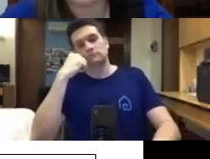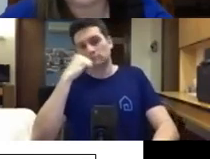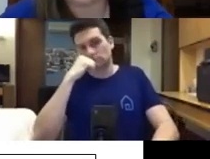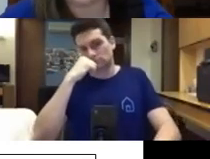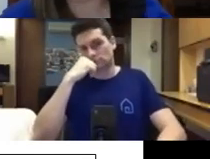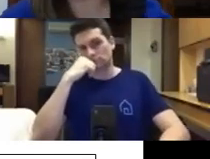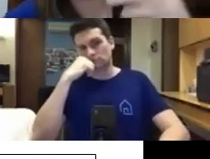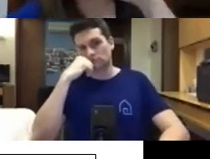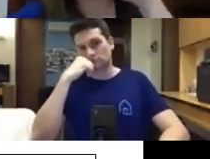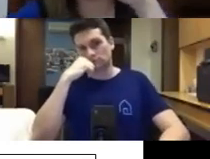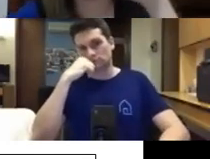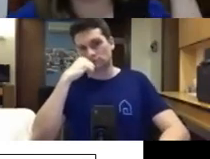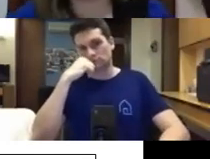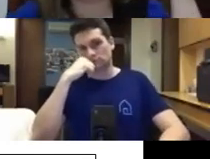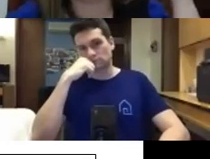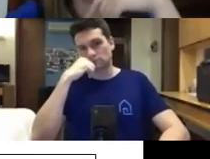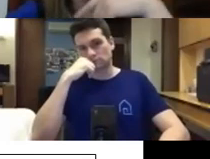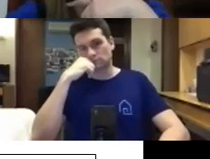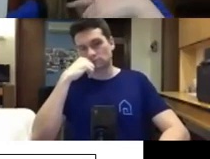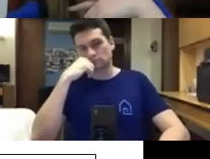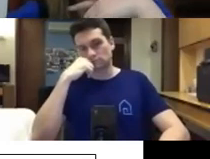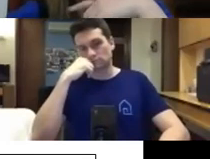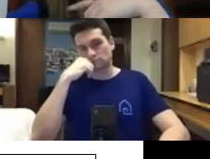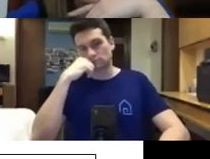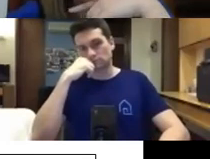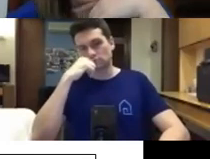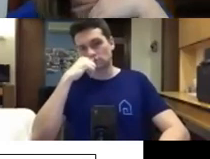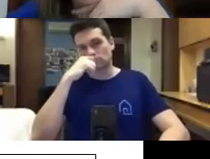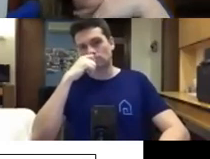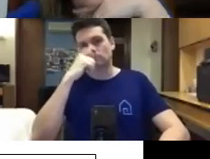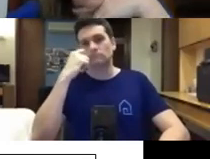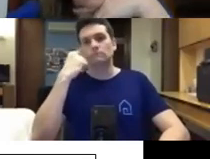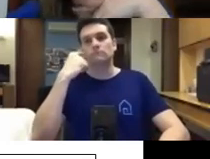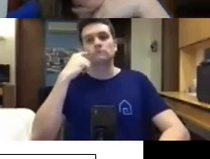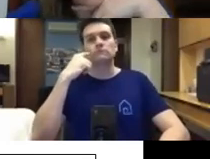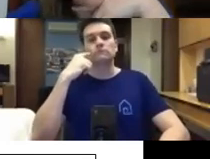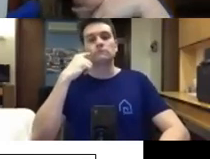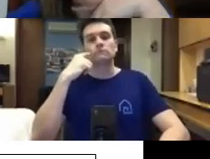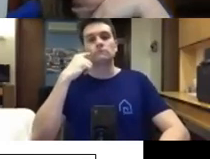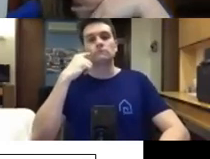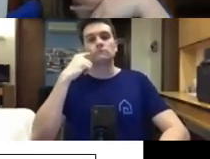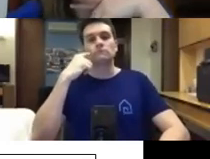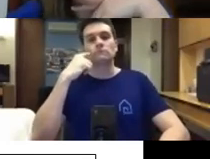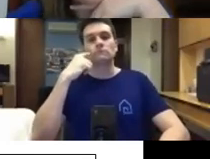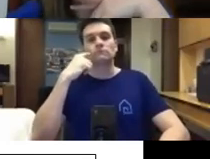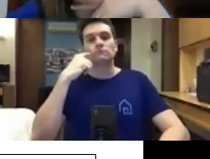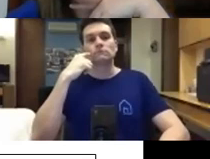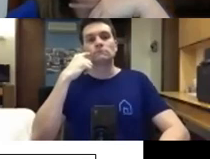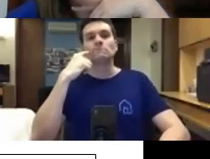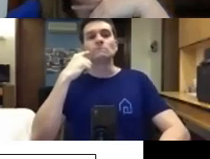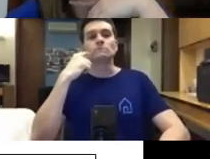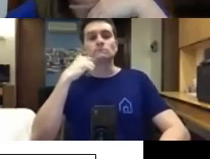dessa oxidação dos elementos que contêm ferro. O espólio explosivo, ele acontece mais ou menos nesse intervalo aí que vai